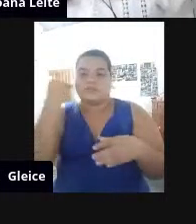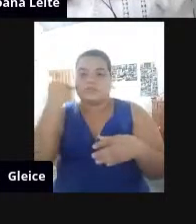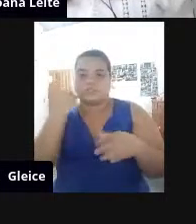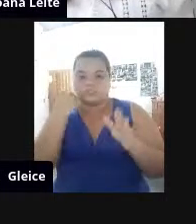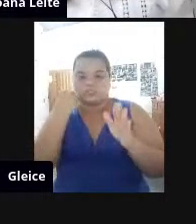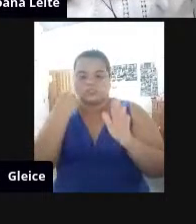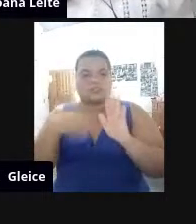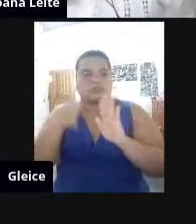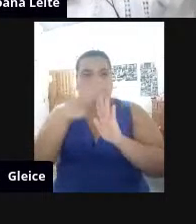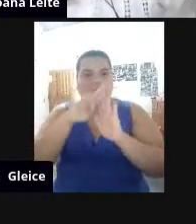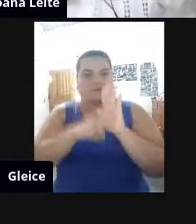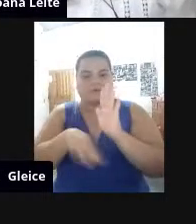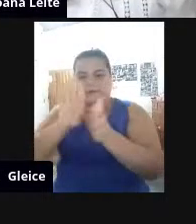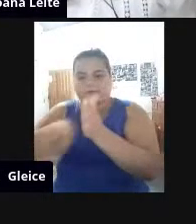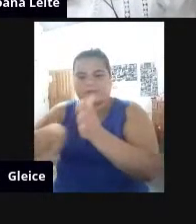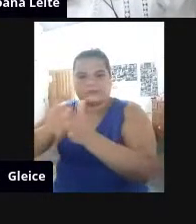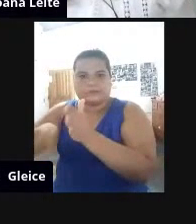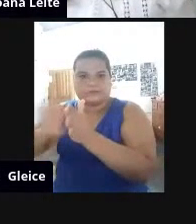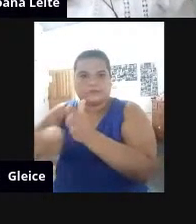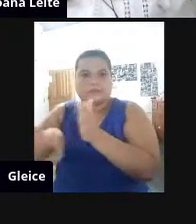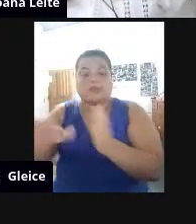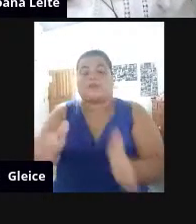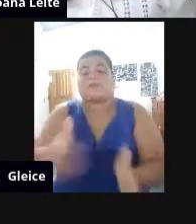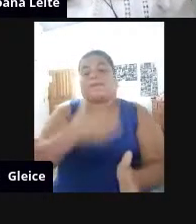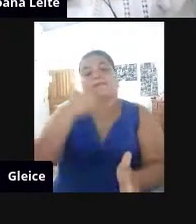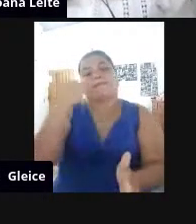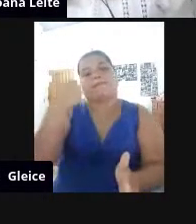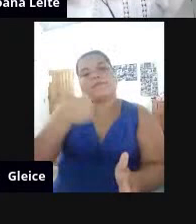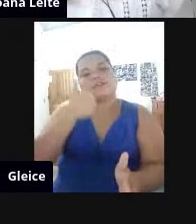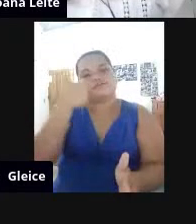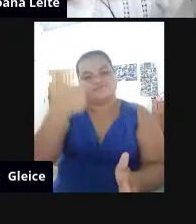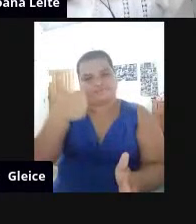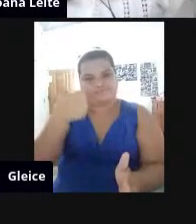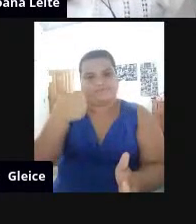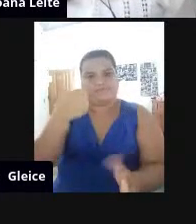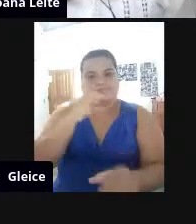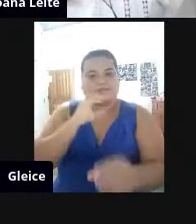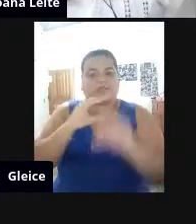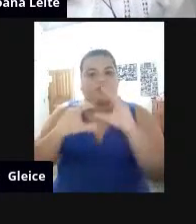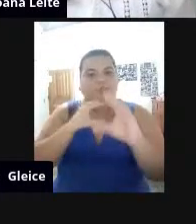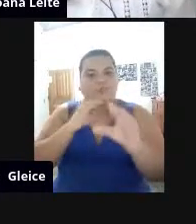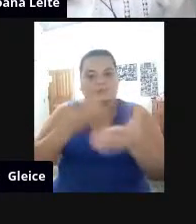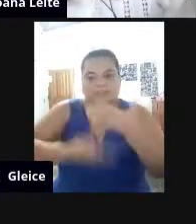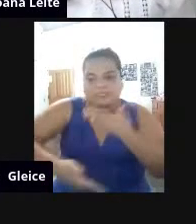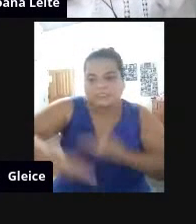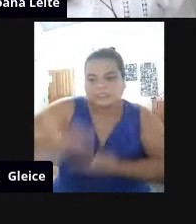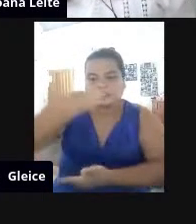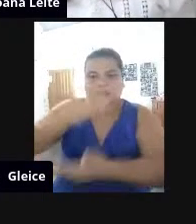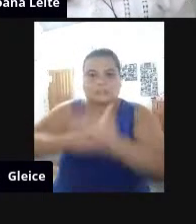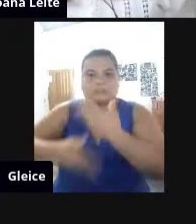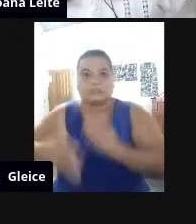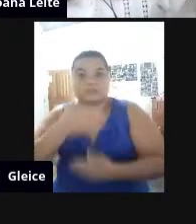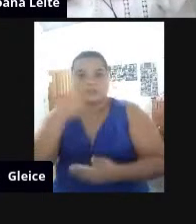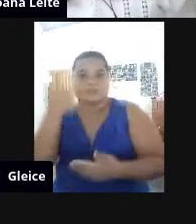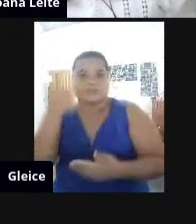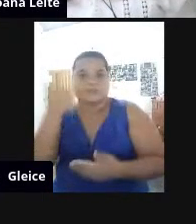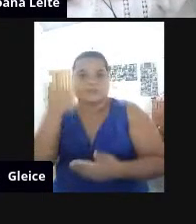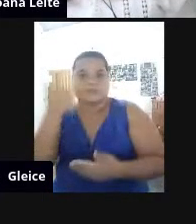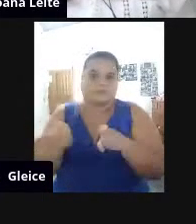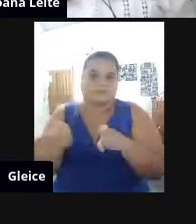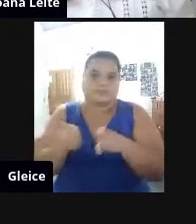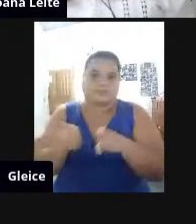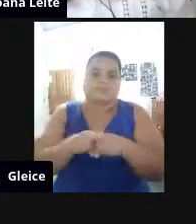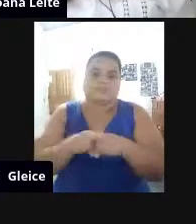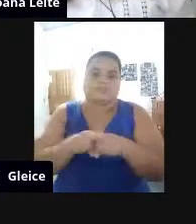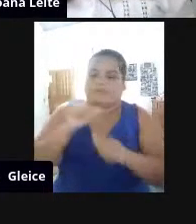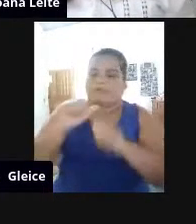melhoras significativas nas questões relacionadas com comunicação e interação social, tá? Então, houve, sim, um benefício